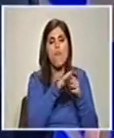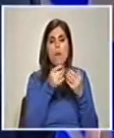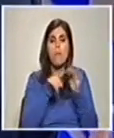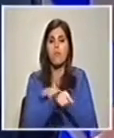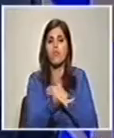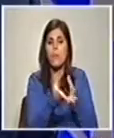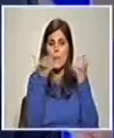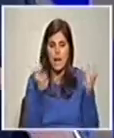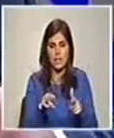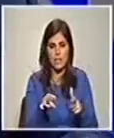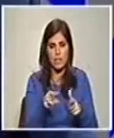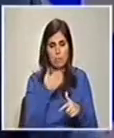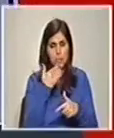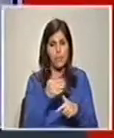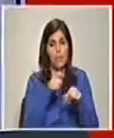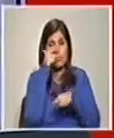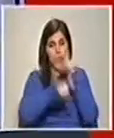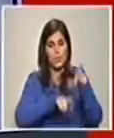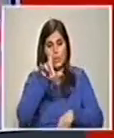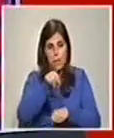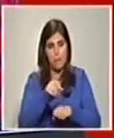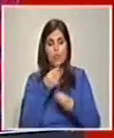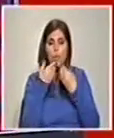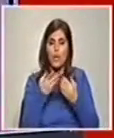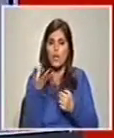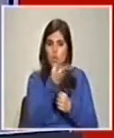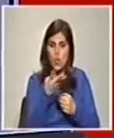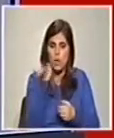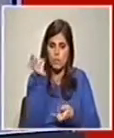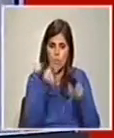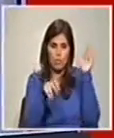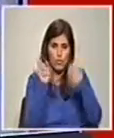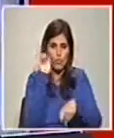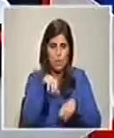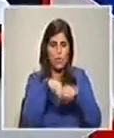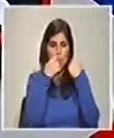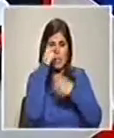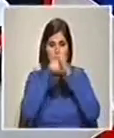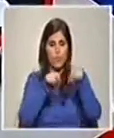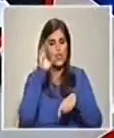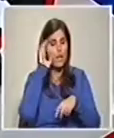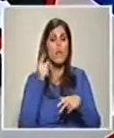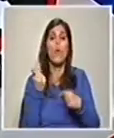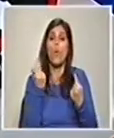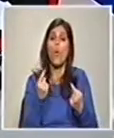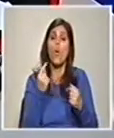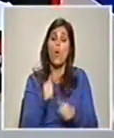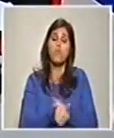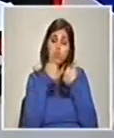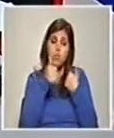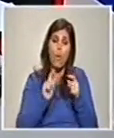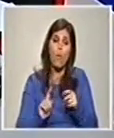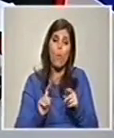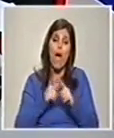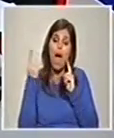cidadãos também, não é? É um apelo aos cidadãos e às empresas. Obrigada por terem vindo à Sociedade Civil esta tarde. E um bom ano de trabalho, um ano que tem pela frente